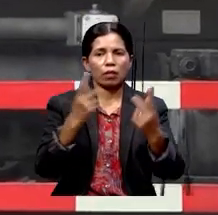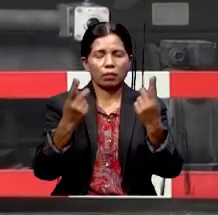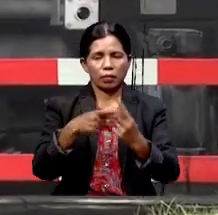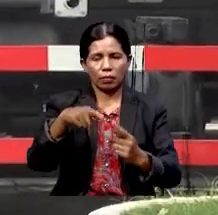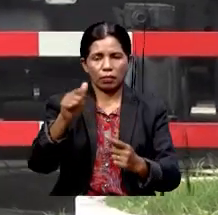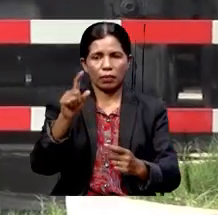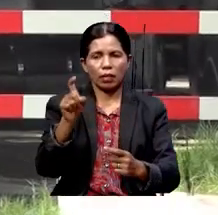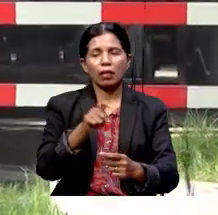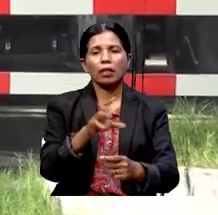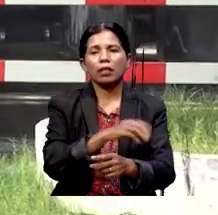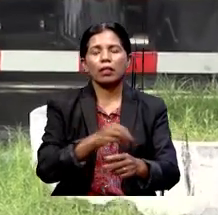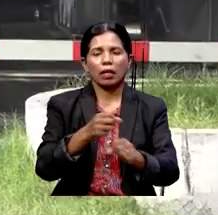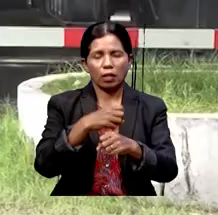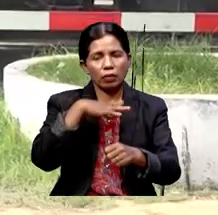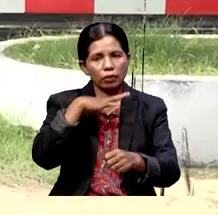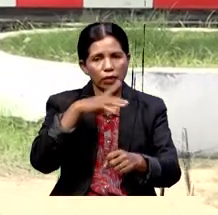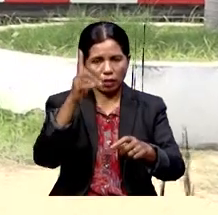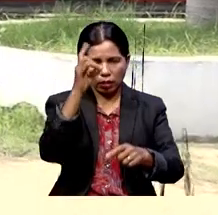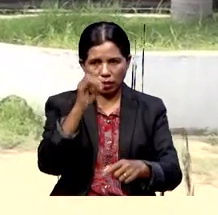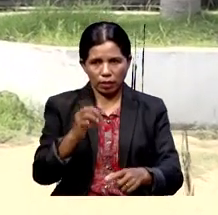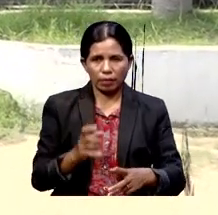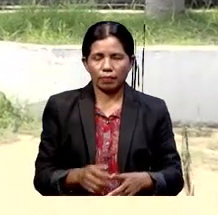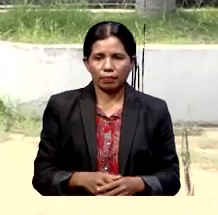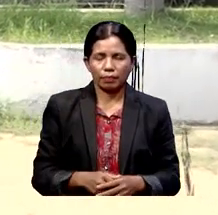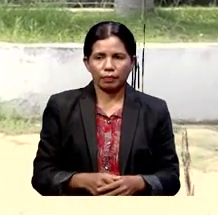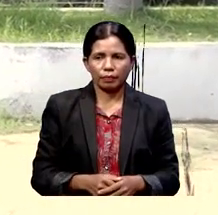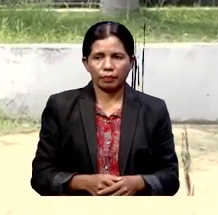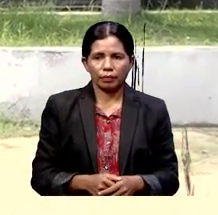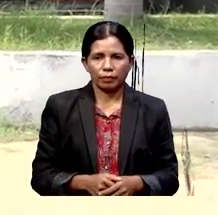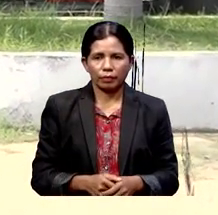mas elas estão para lixo e a capital dele, equipa cobertura GMN.